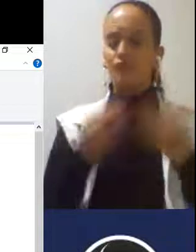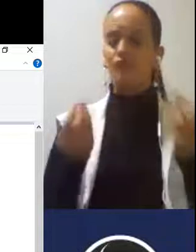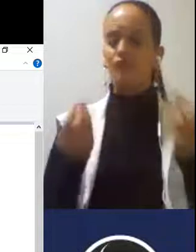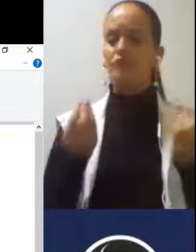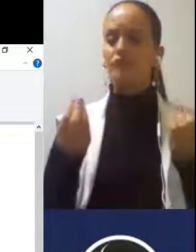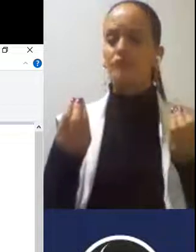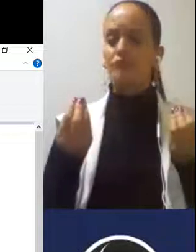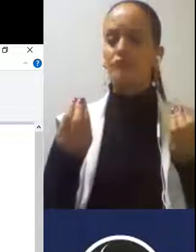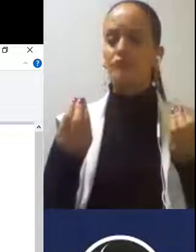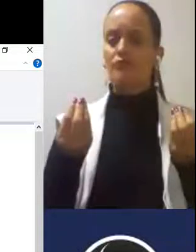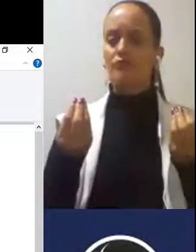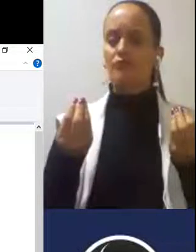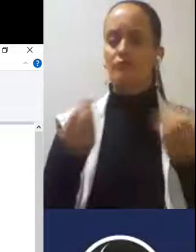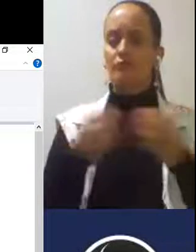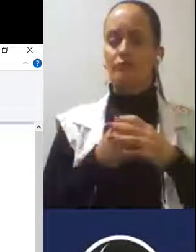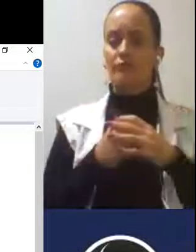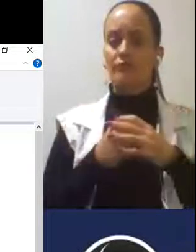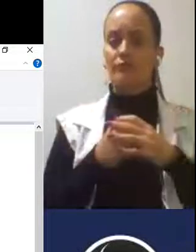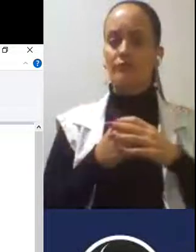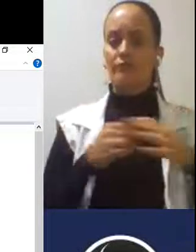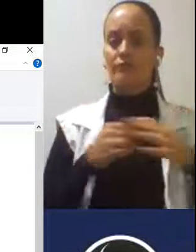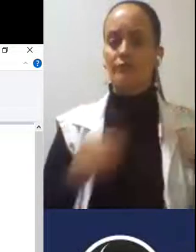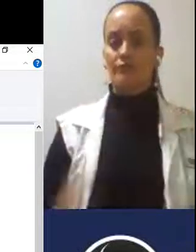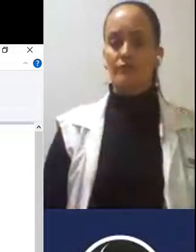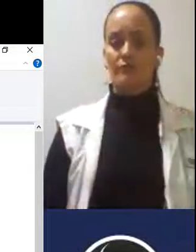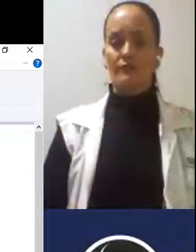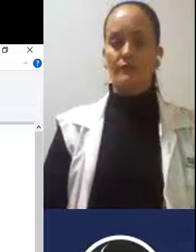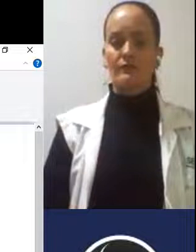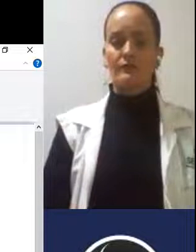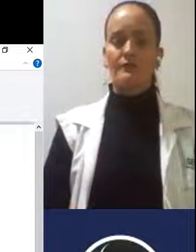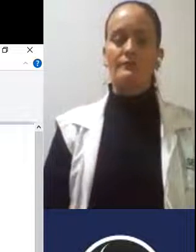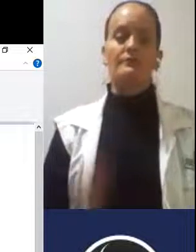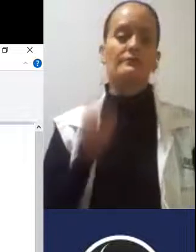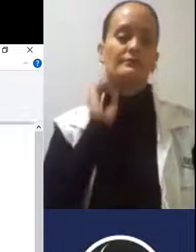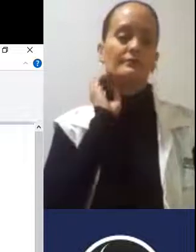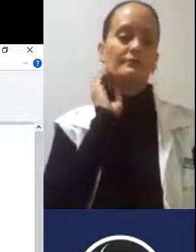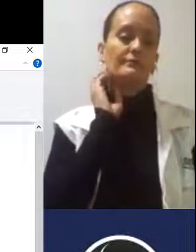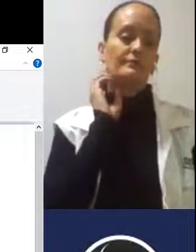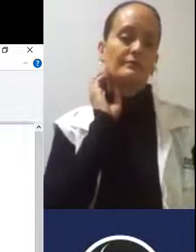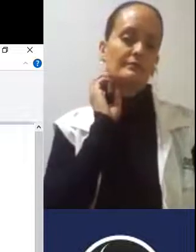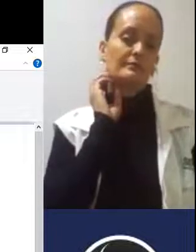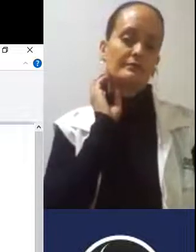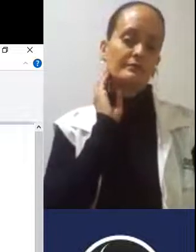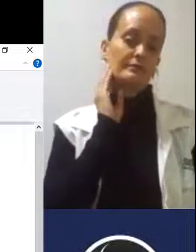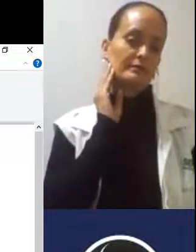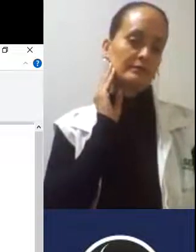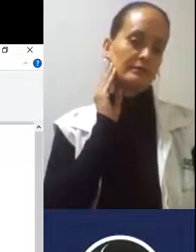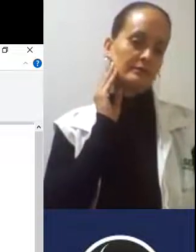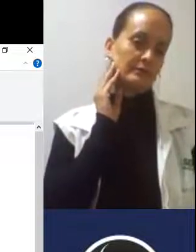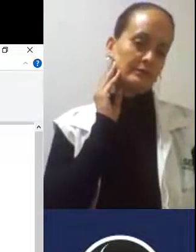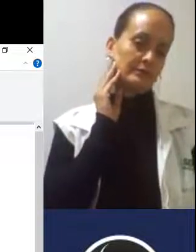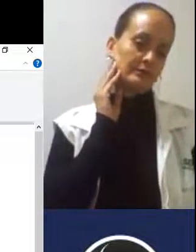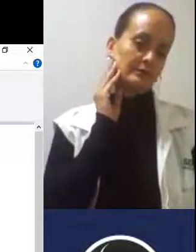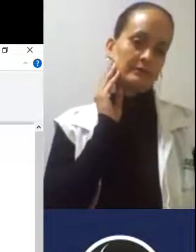só separar aqui, só para ficar fácil de vocês entenderem. Colocar aqui a mão livre.